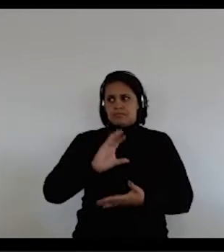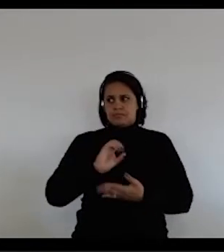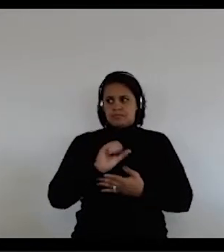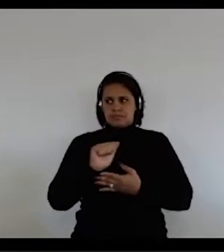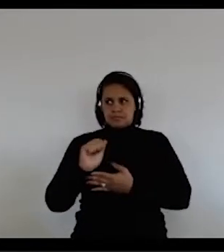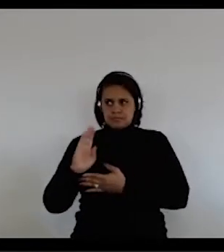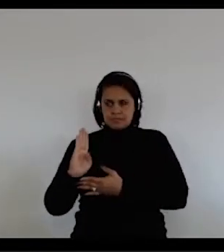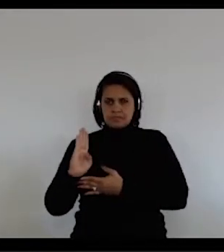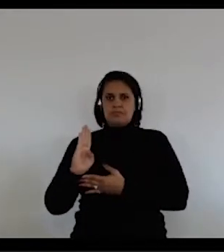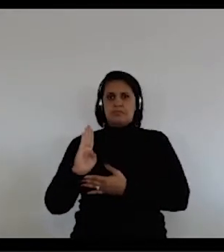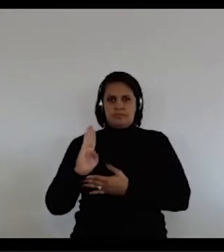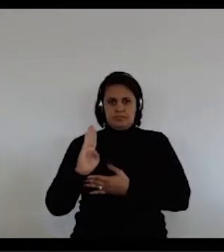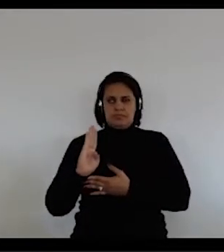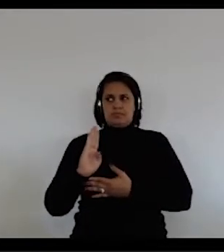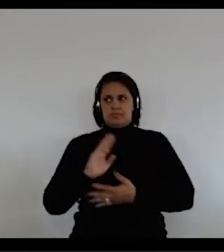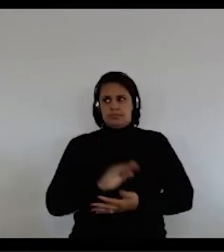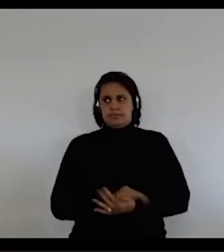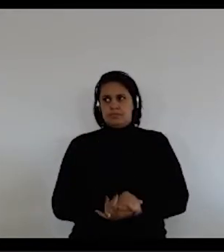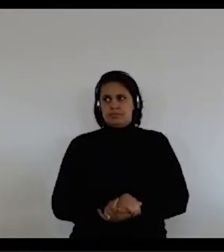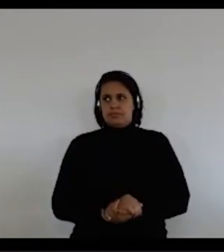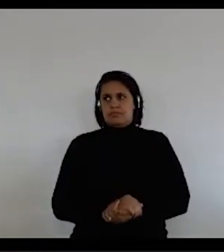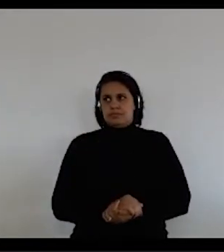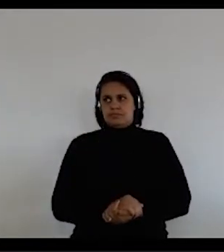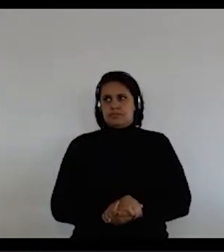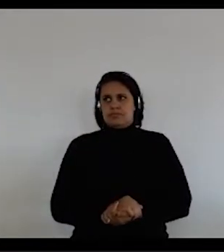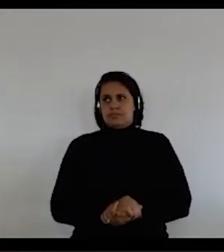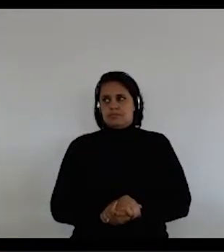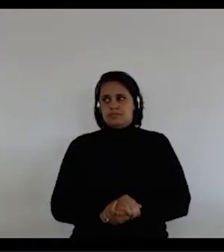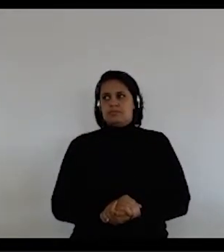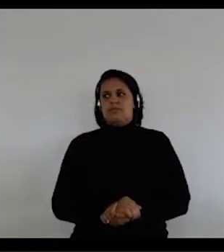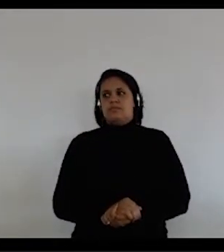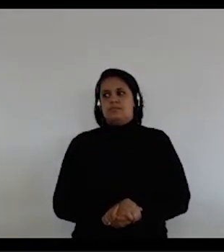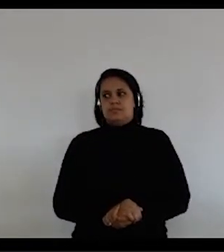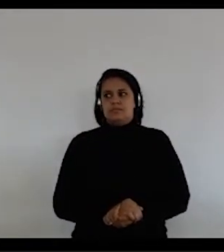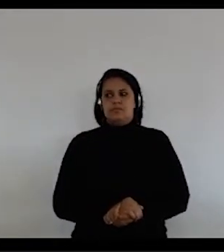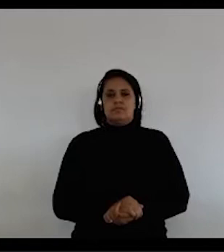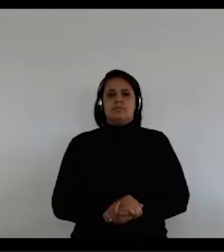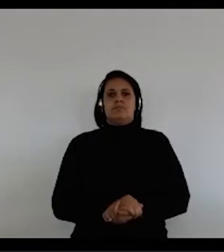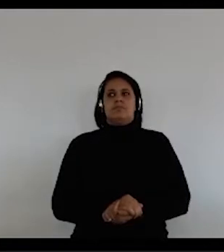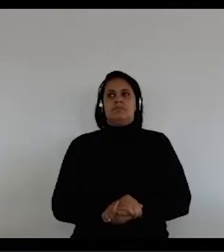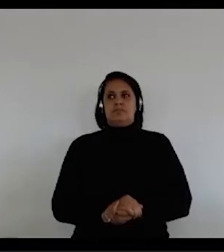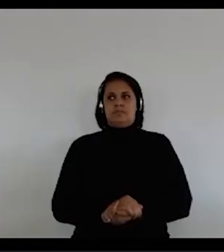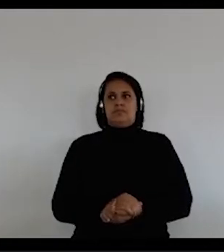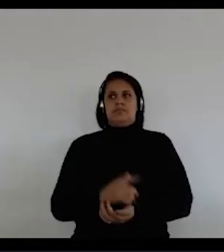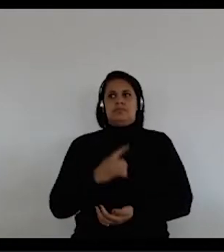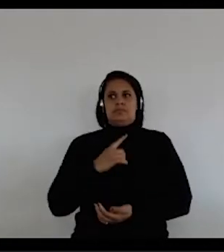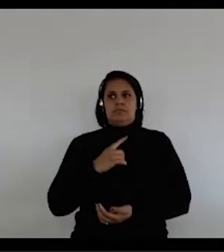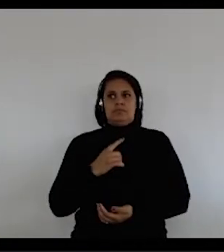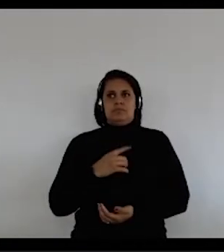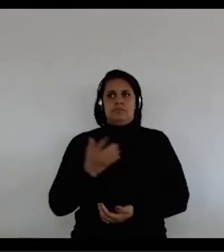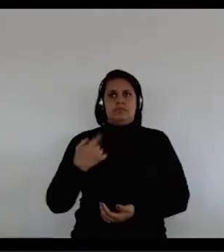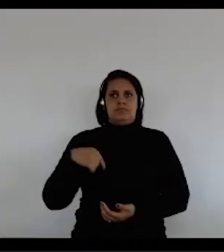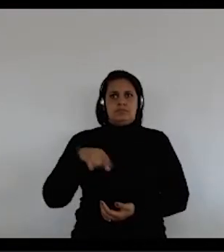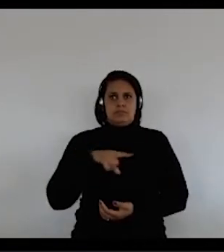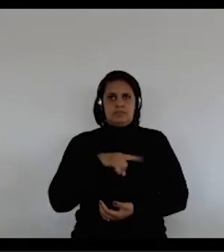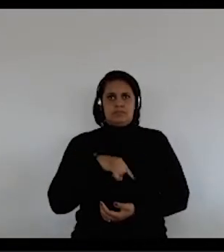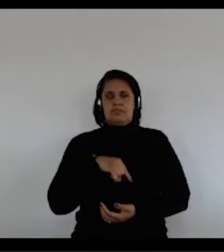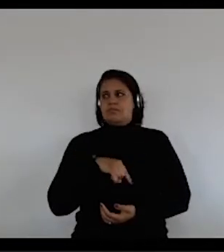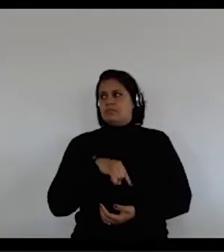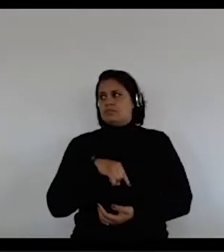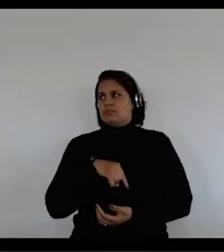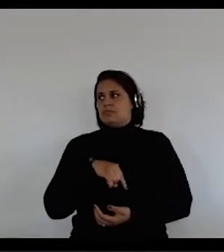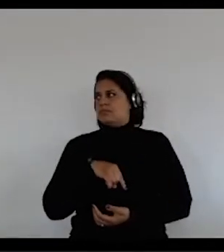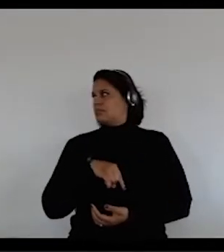prestigiada OAB. Agradeço também todos os organizadores, toda a gente que faz possível